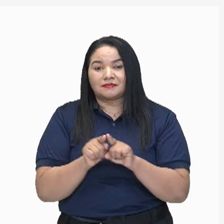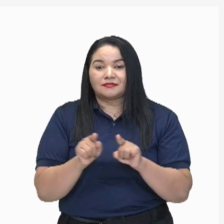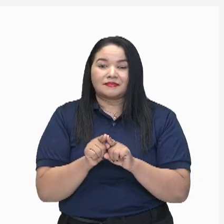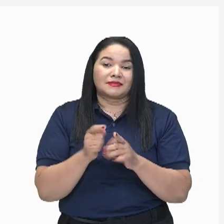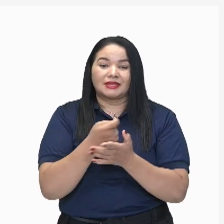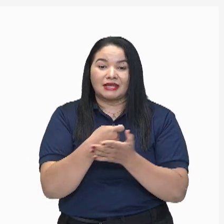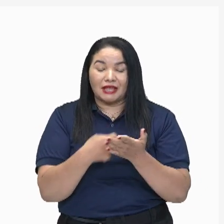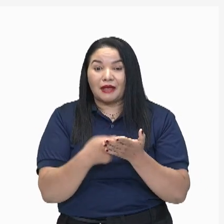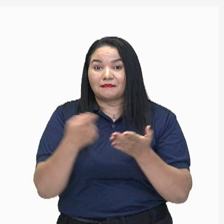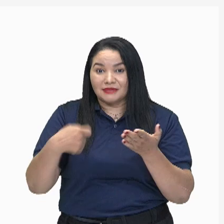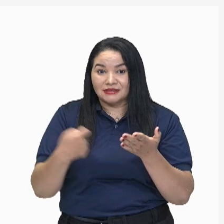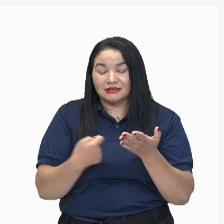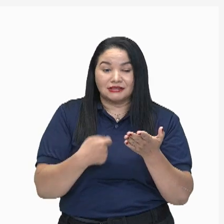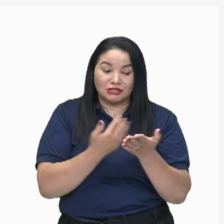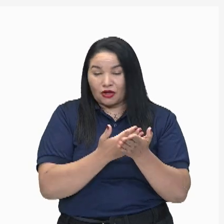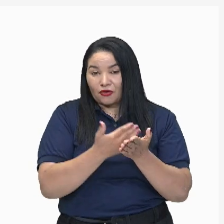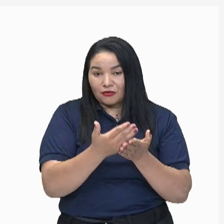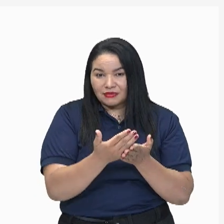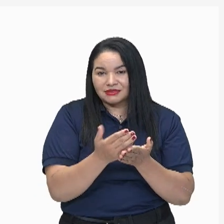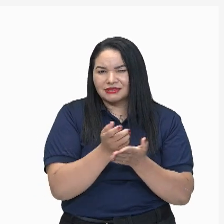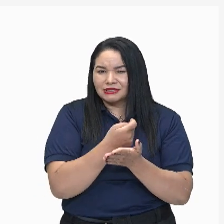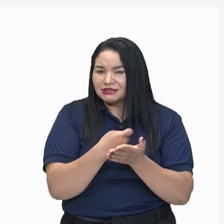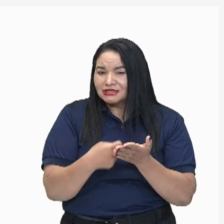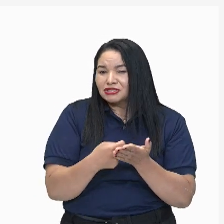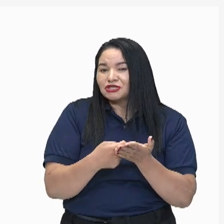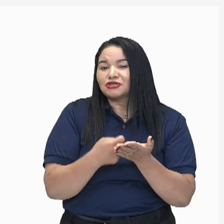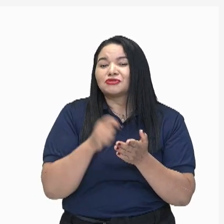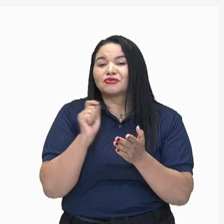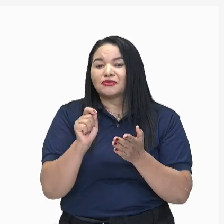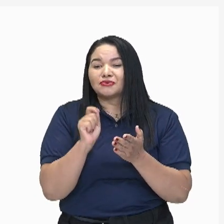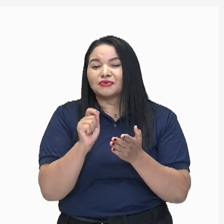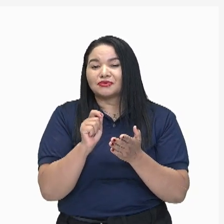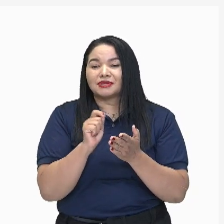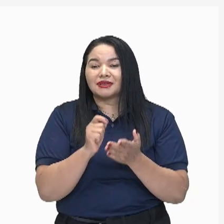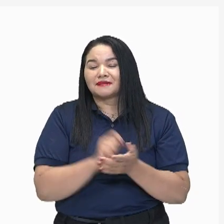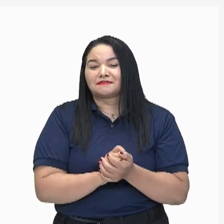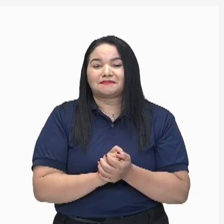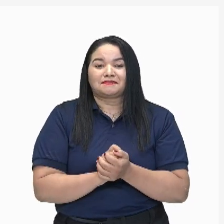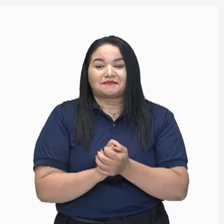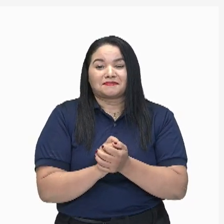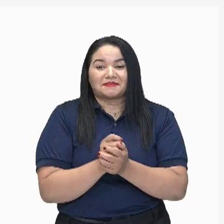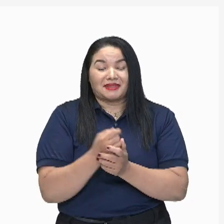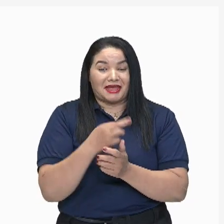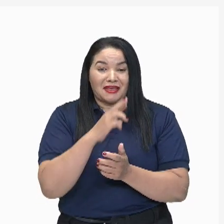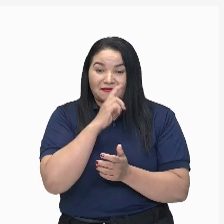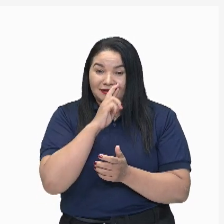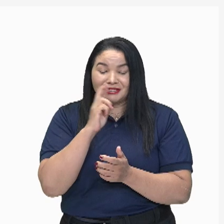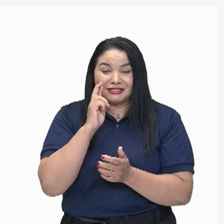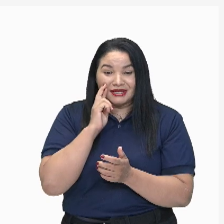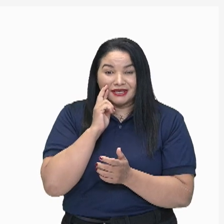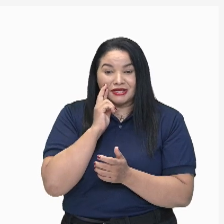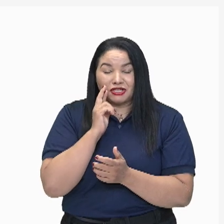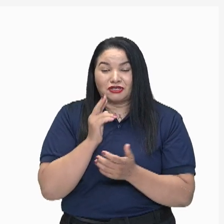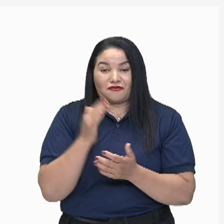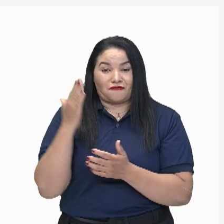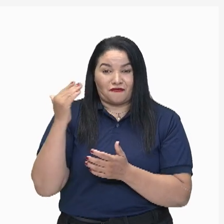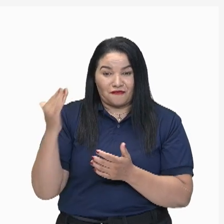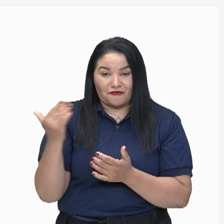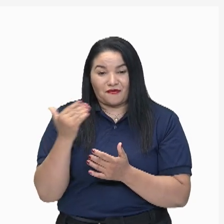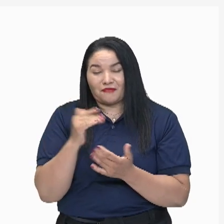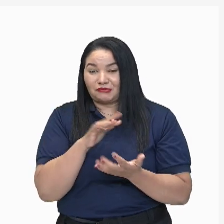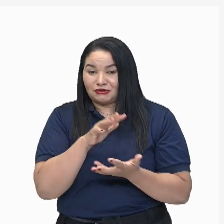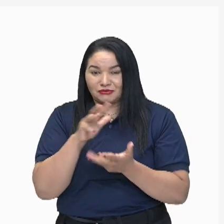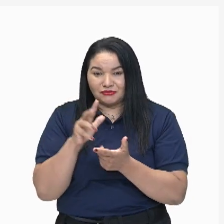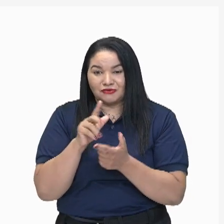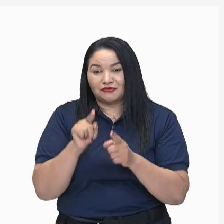que começar, escrito sob o patrocínio do refrigerante mais popular do mundo e que nem